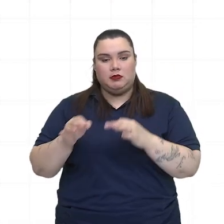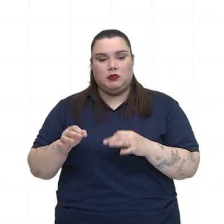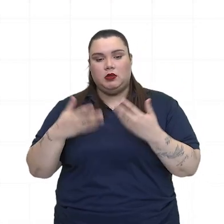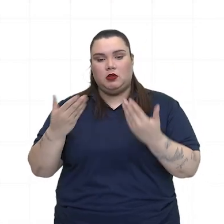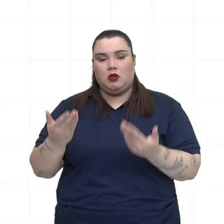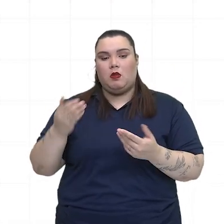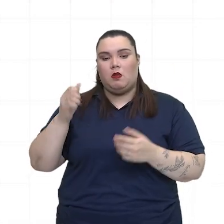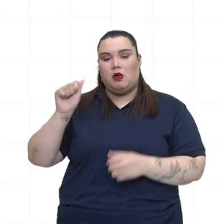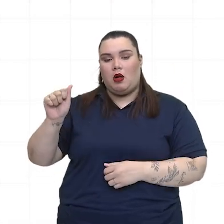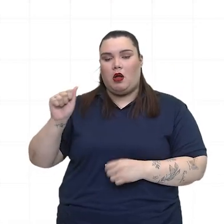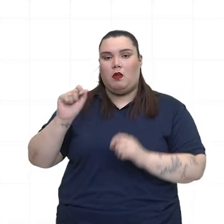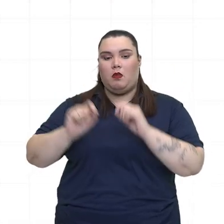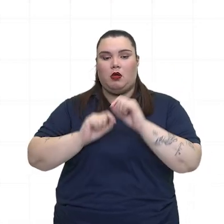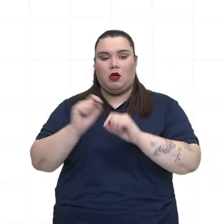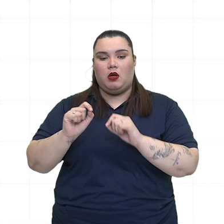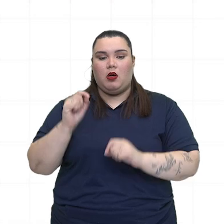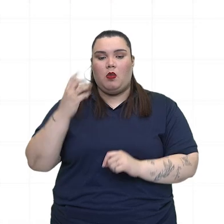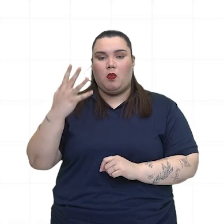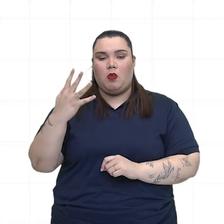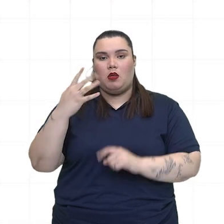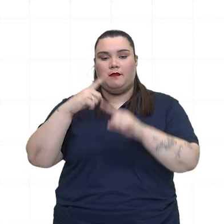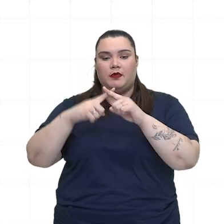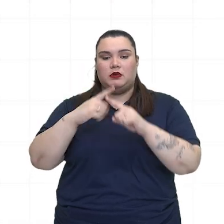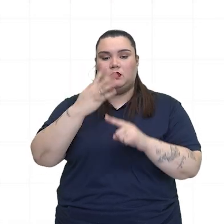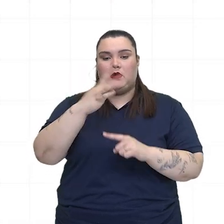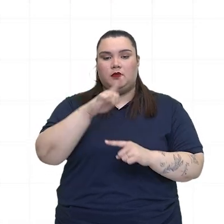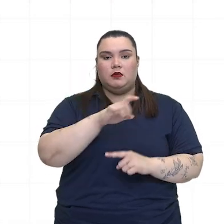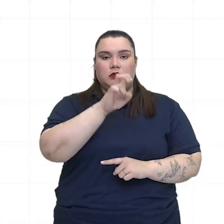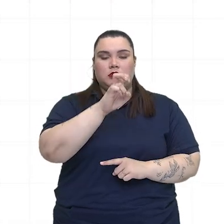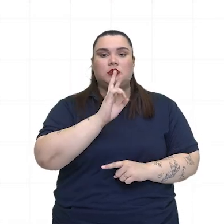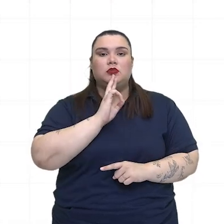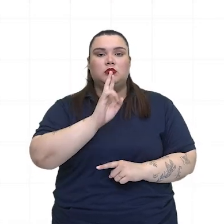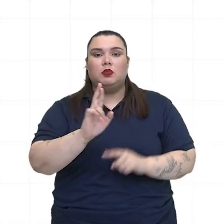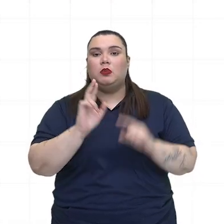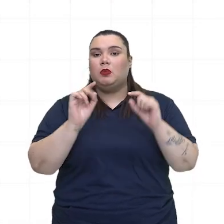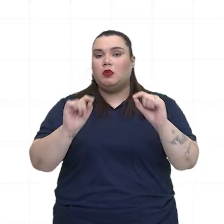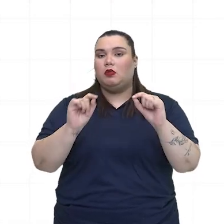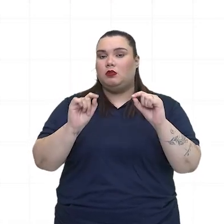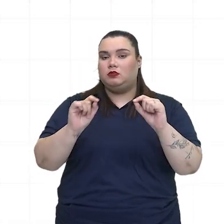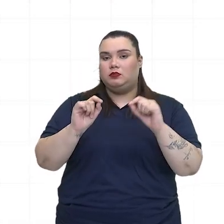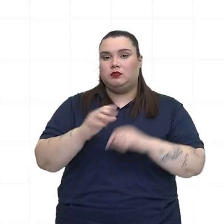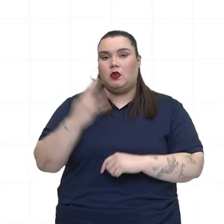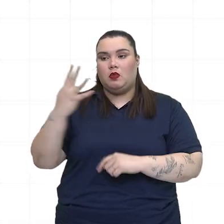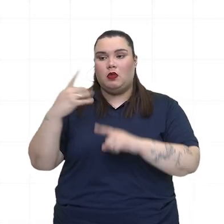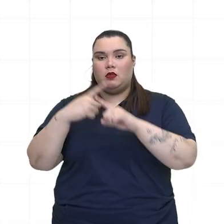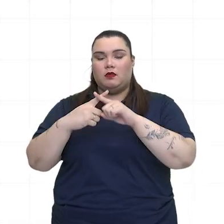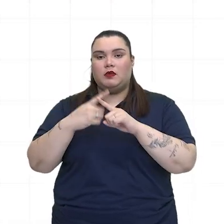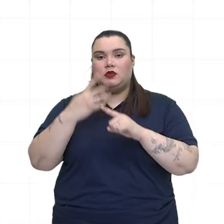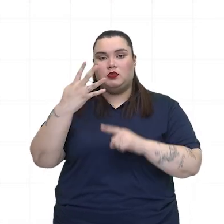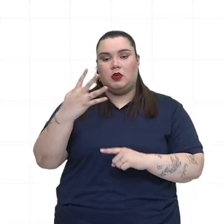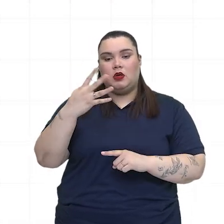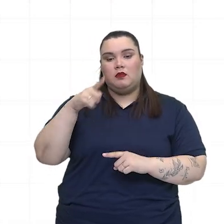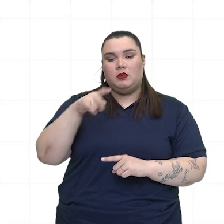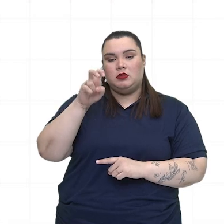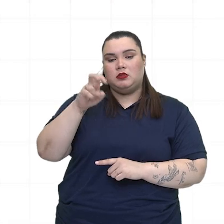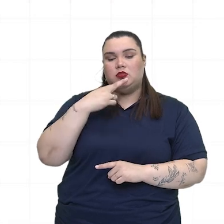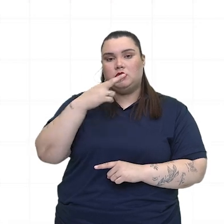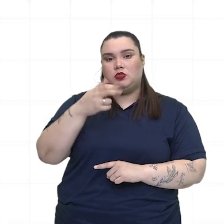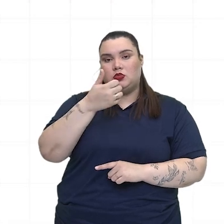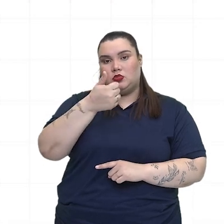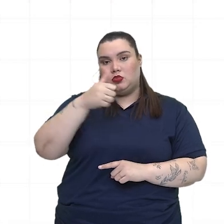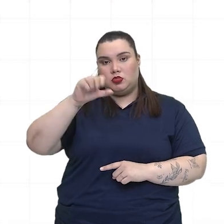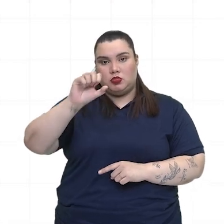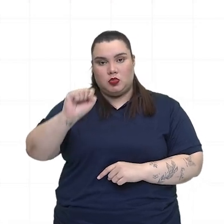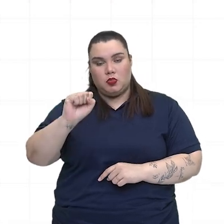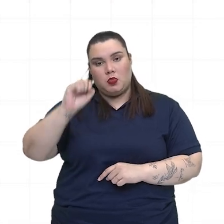igual a 4 metros que multiplica 4 metros e meio. Então isso daqui, ó, 4 vezes 4,5 vai dar 18.